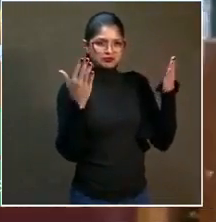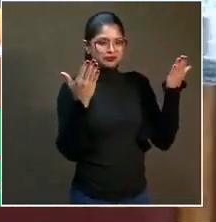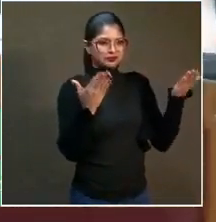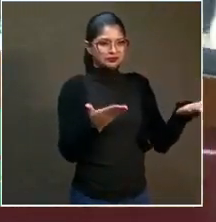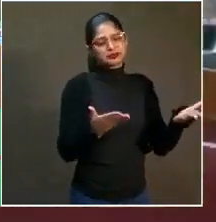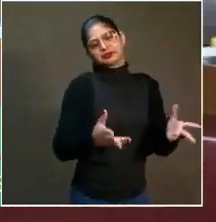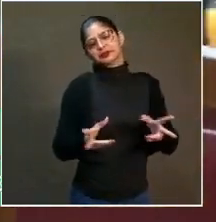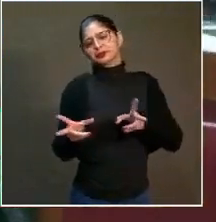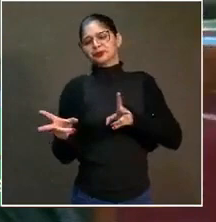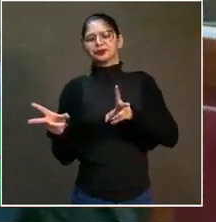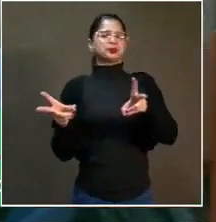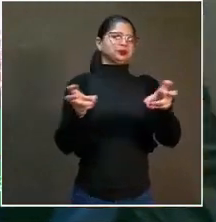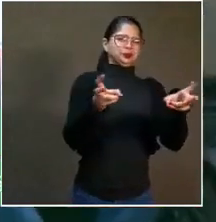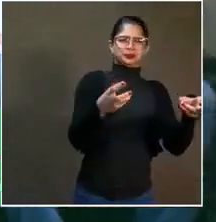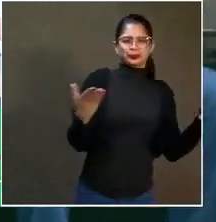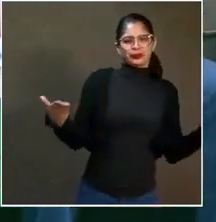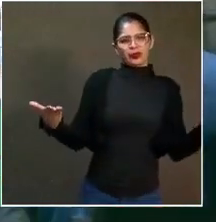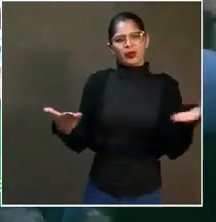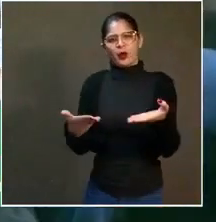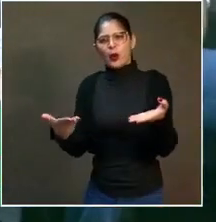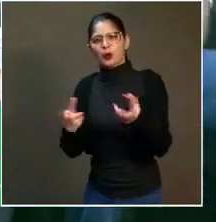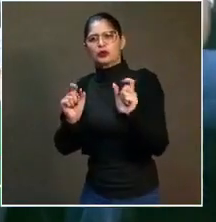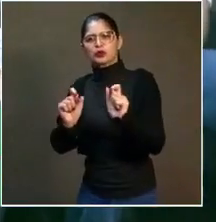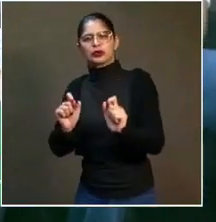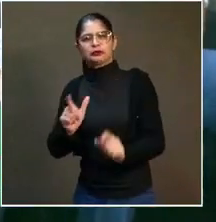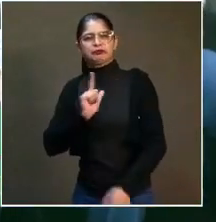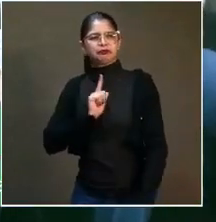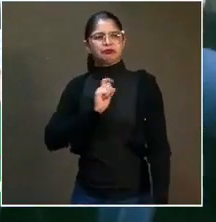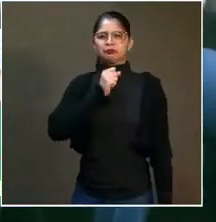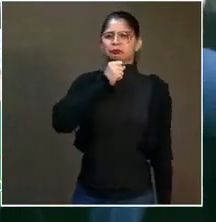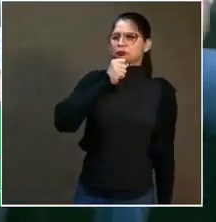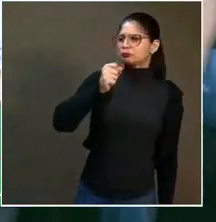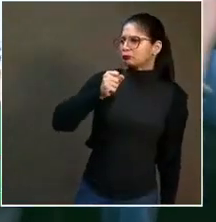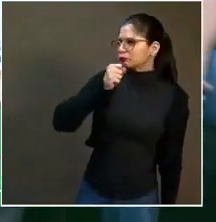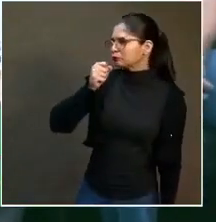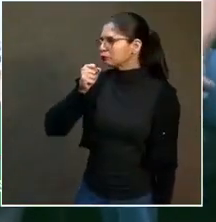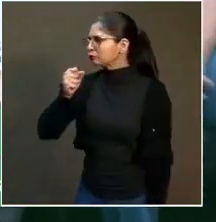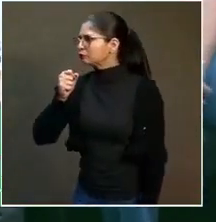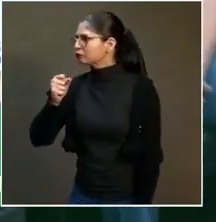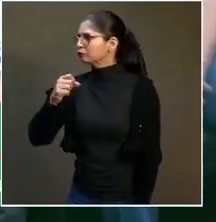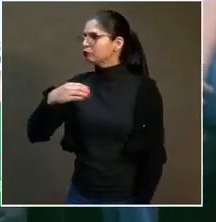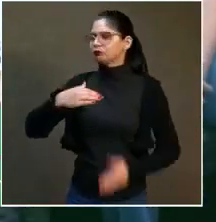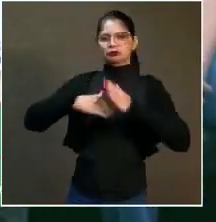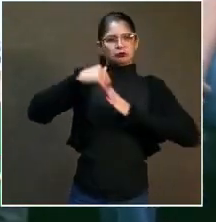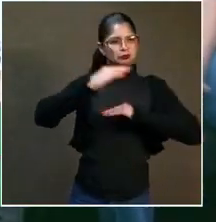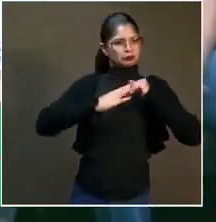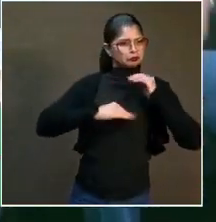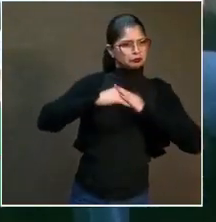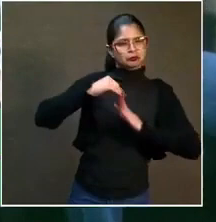Vejo que aqui hoje temos jornalistas, advogados,